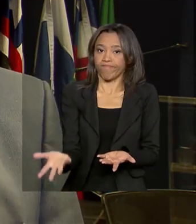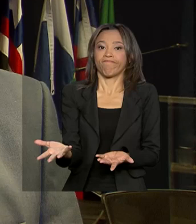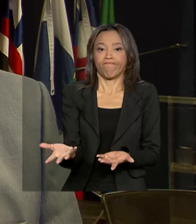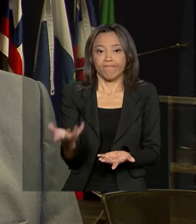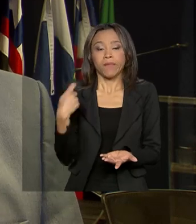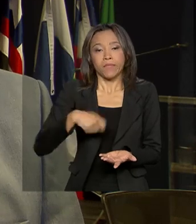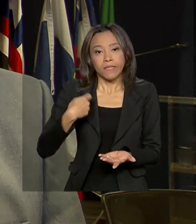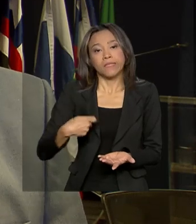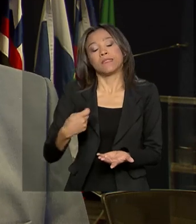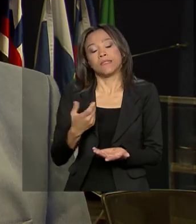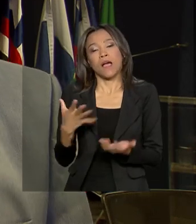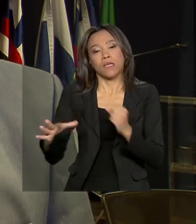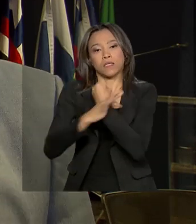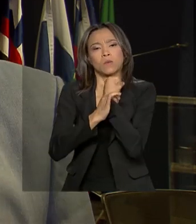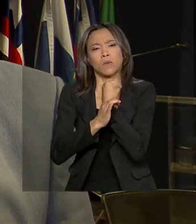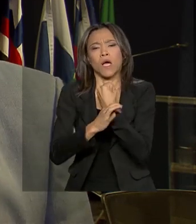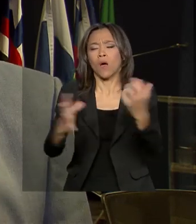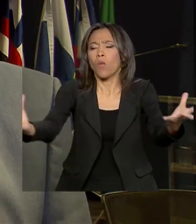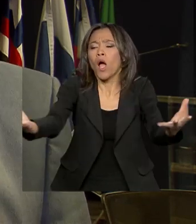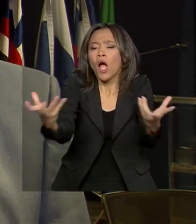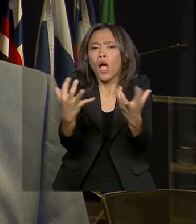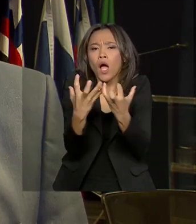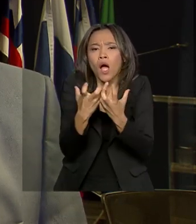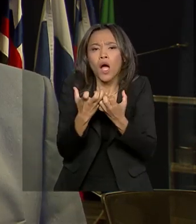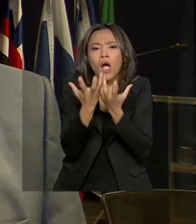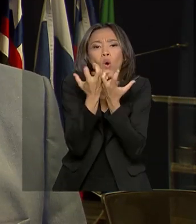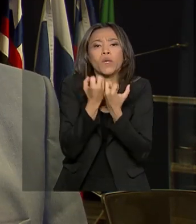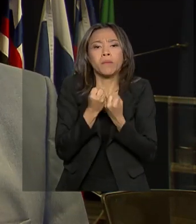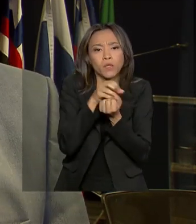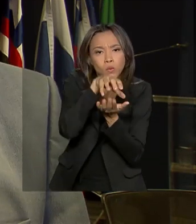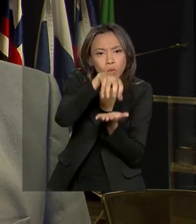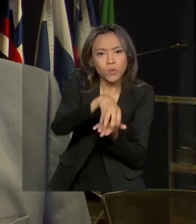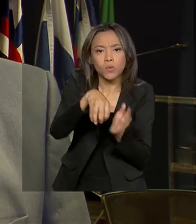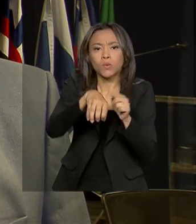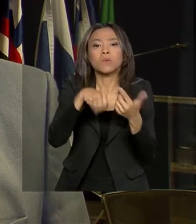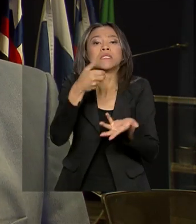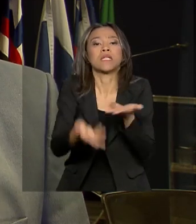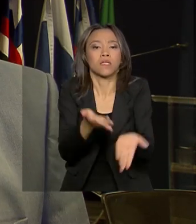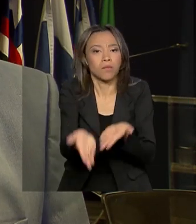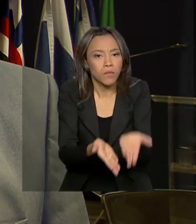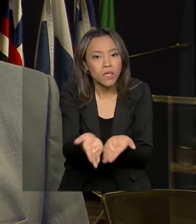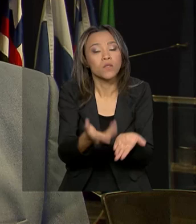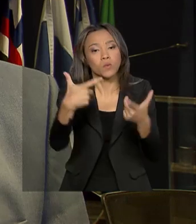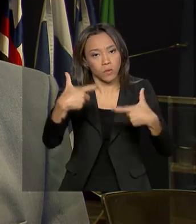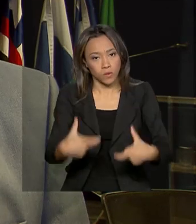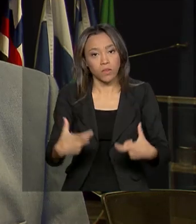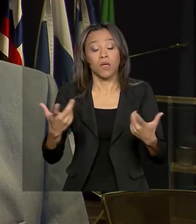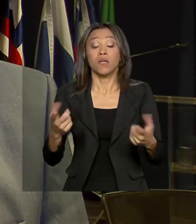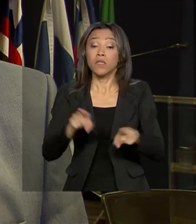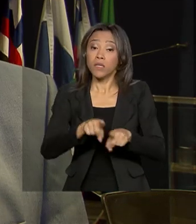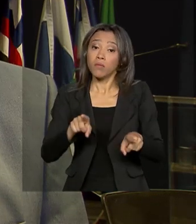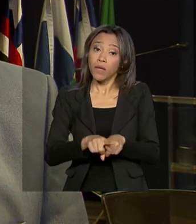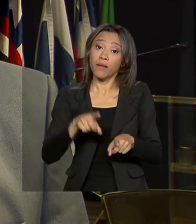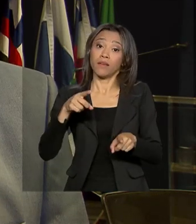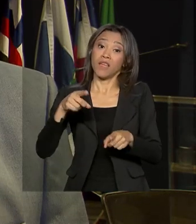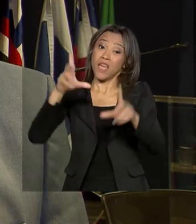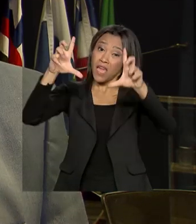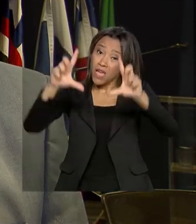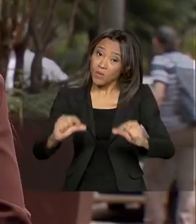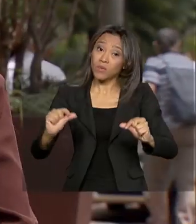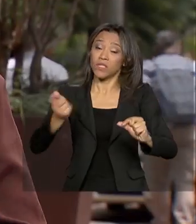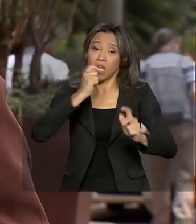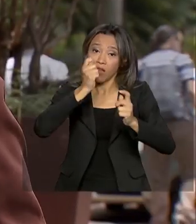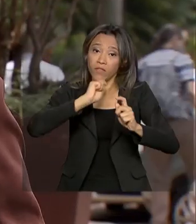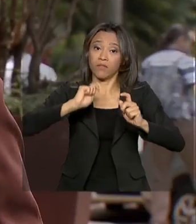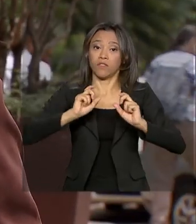nas comunidades, no sistema de comunidades terapêuticas, e também enfrentar e diminuir a oferta de droga na rua.